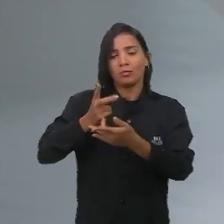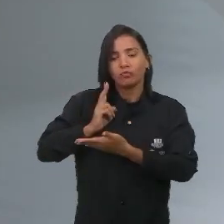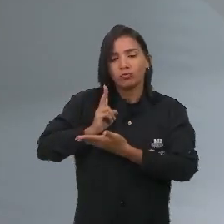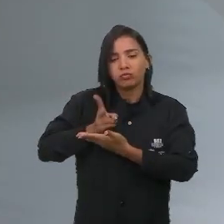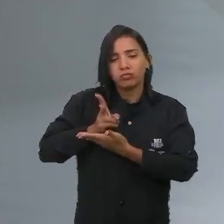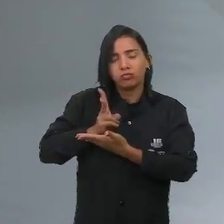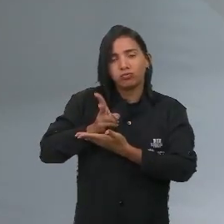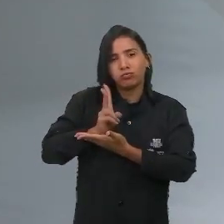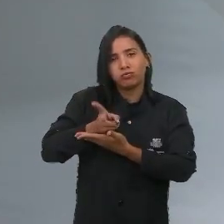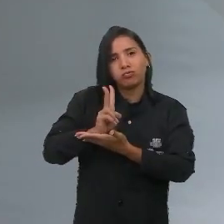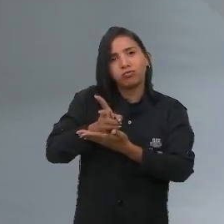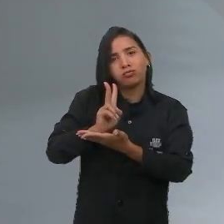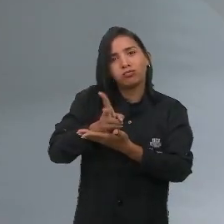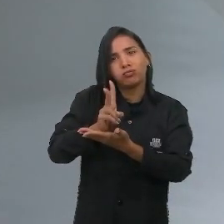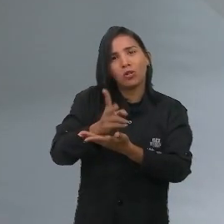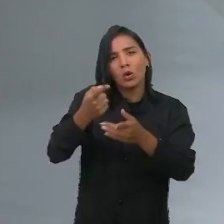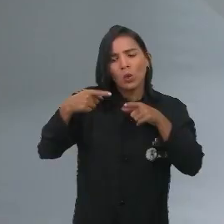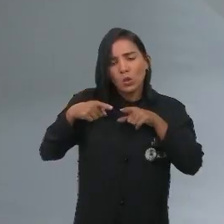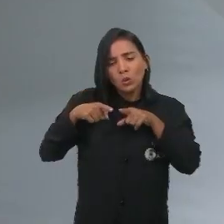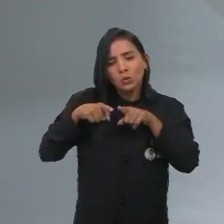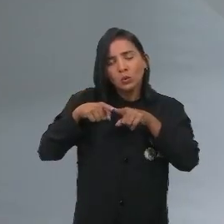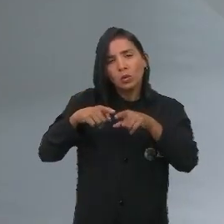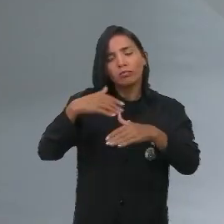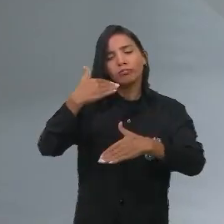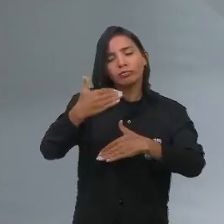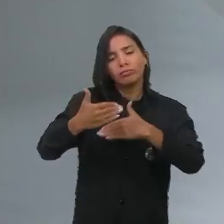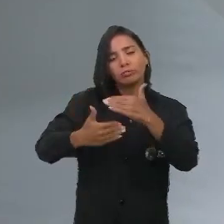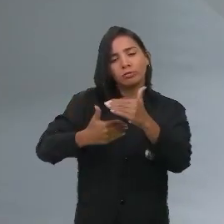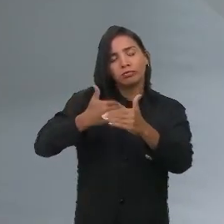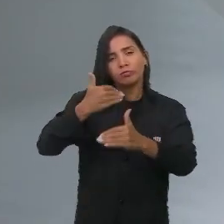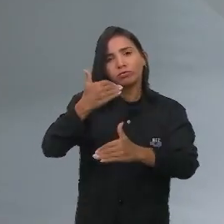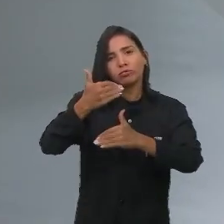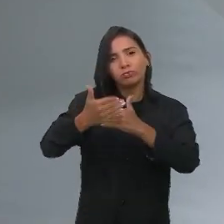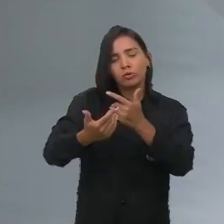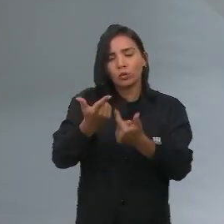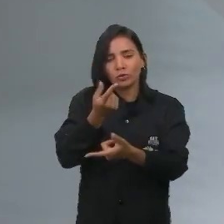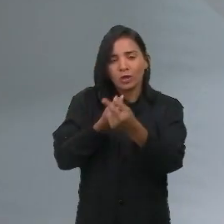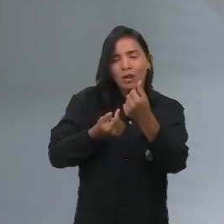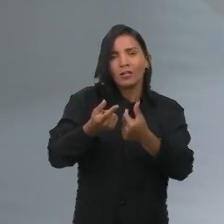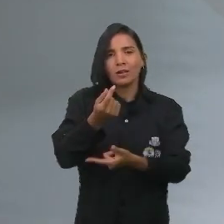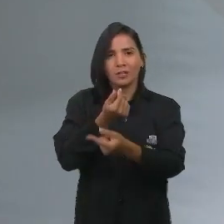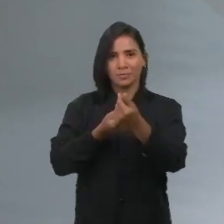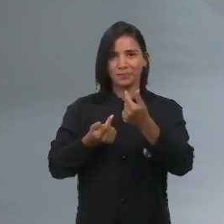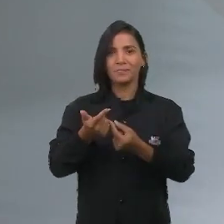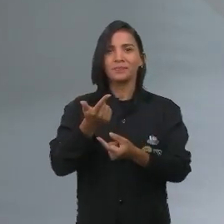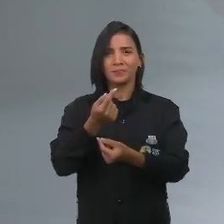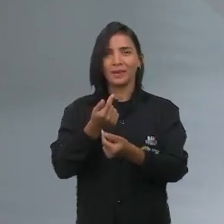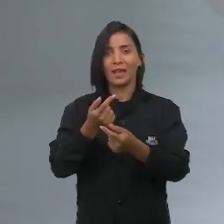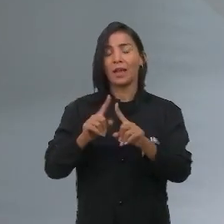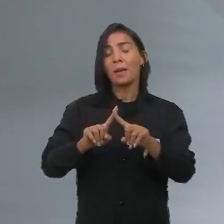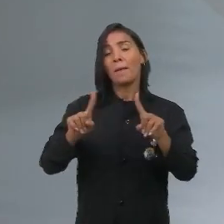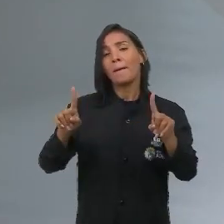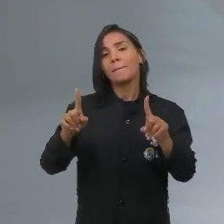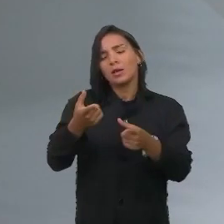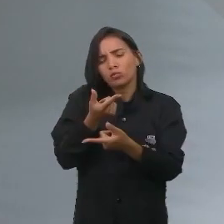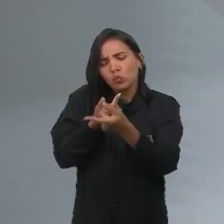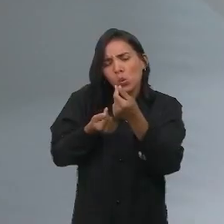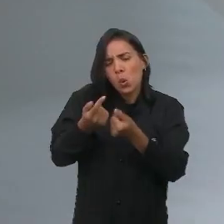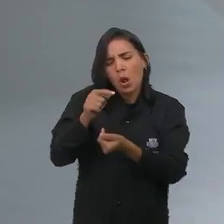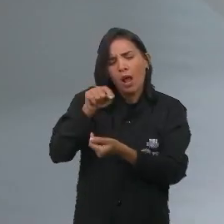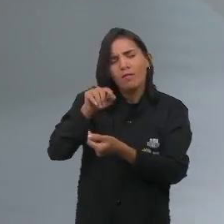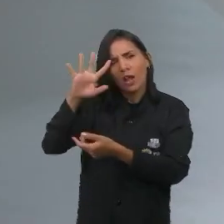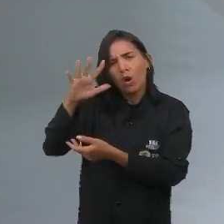continuada porque há um processo de geração de lucro, mas para a geração desse lucro,